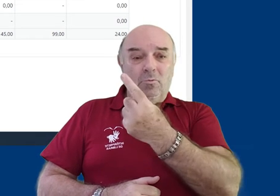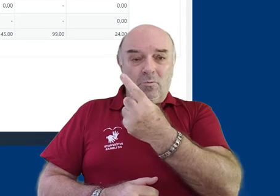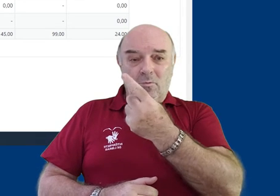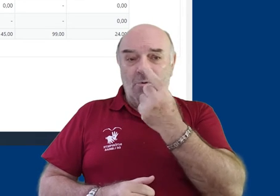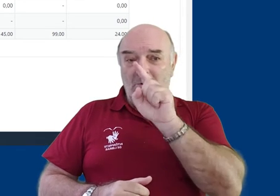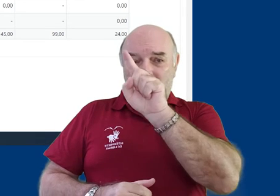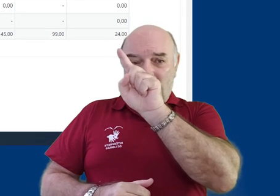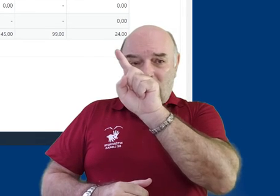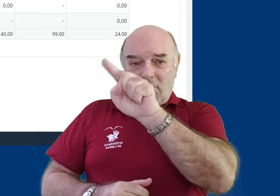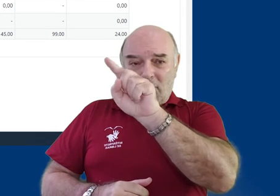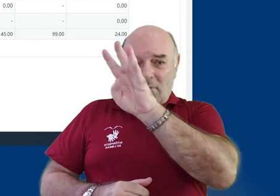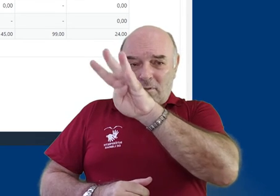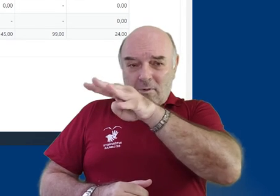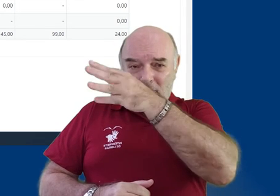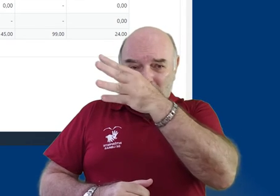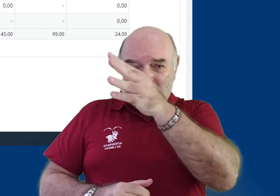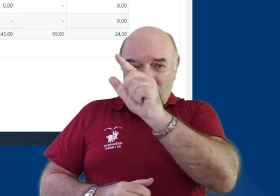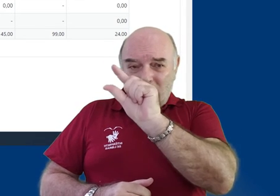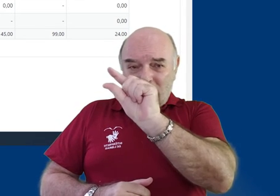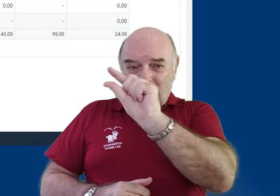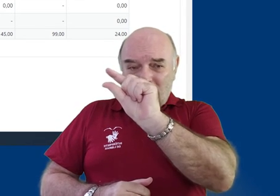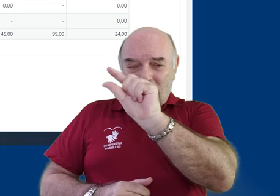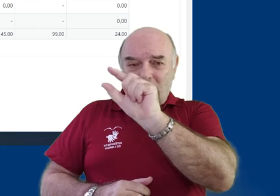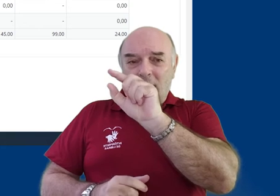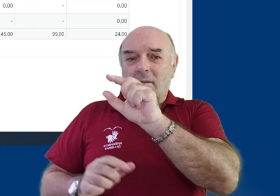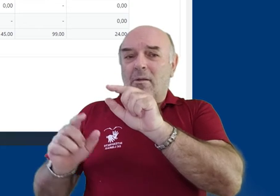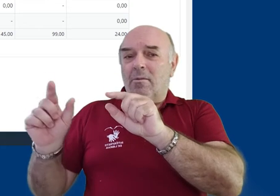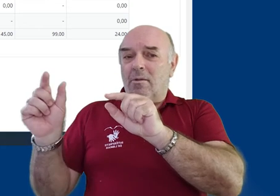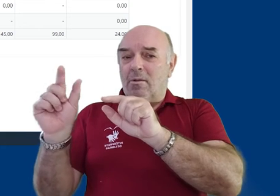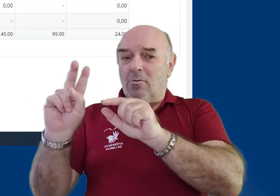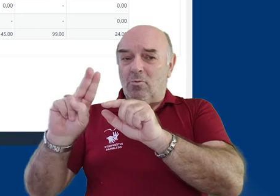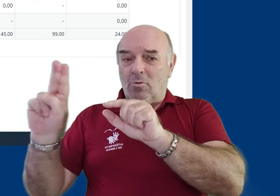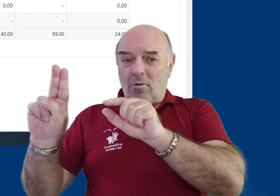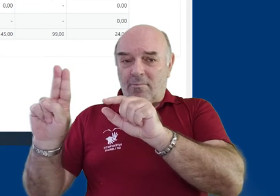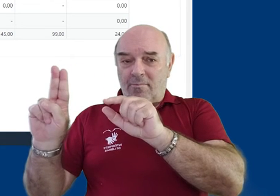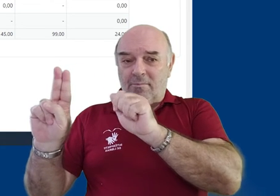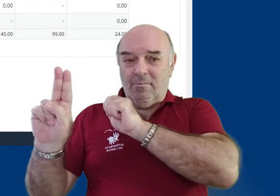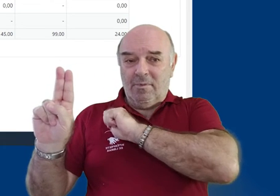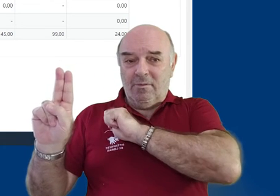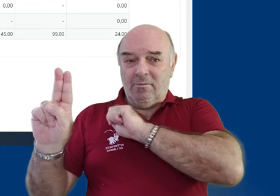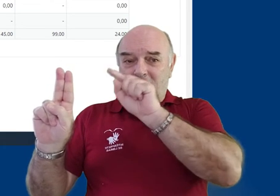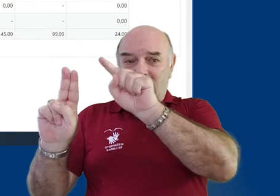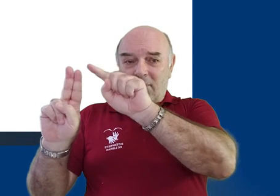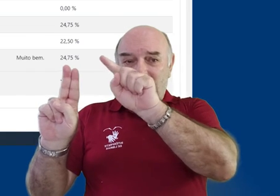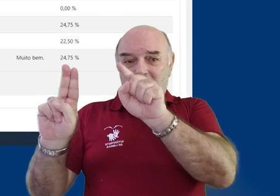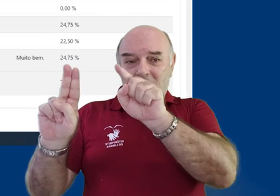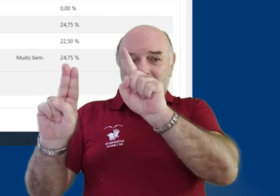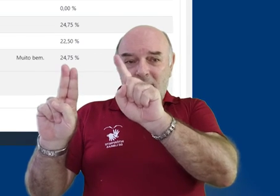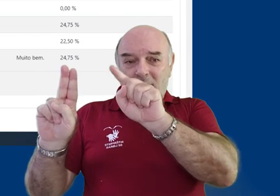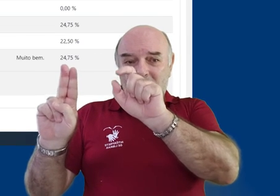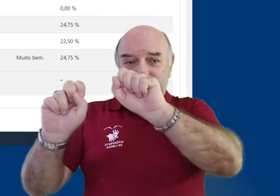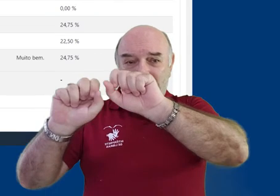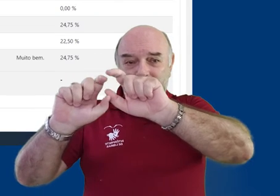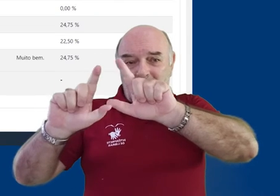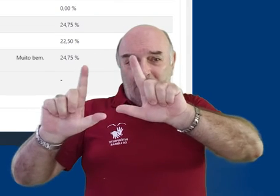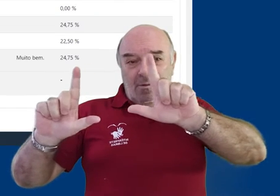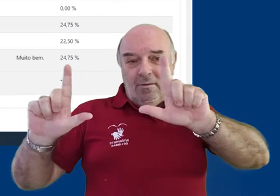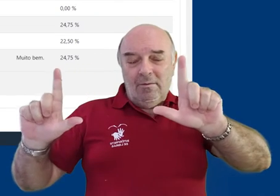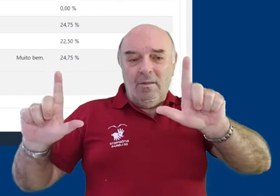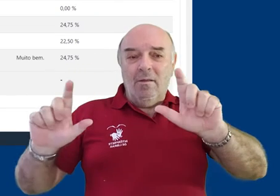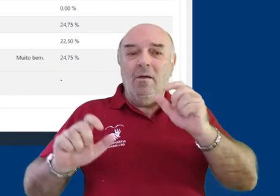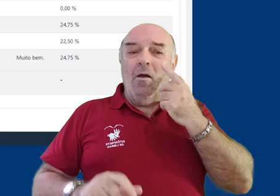aluno clique sobre o ícone e se assemelha a uma tabela logo depois do nome do Estudante aqui